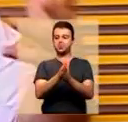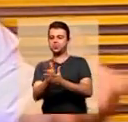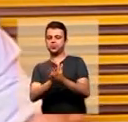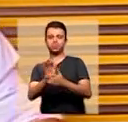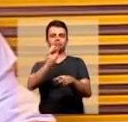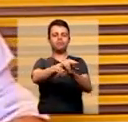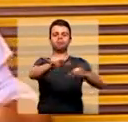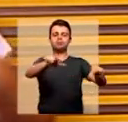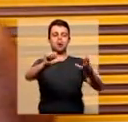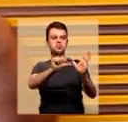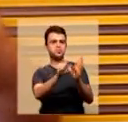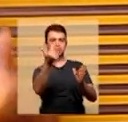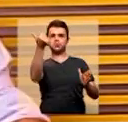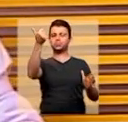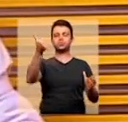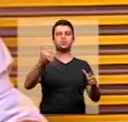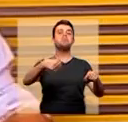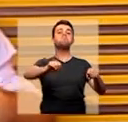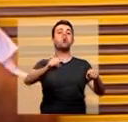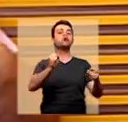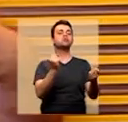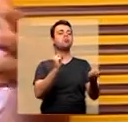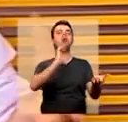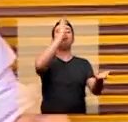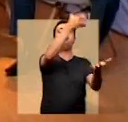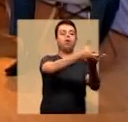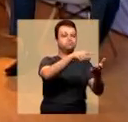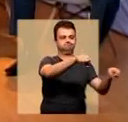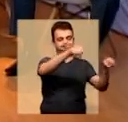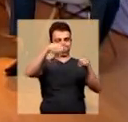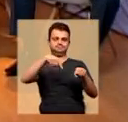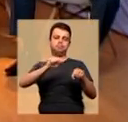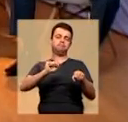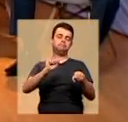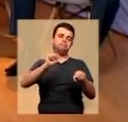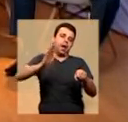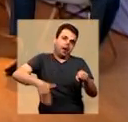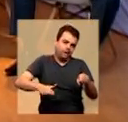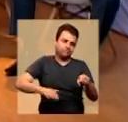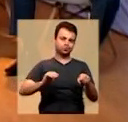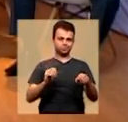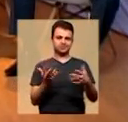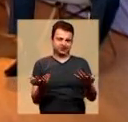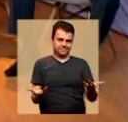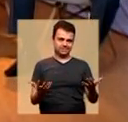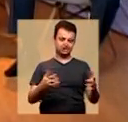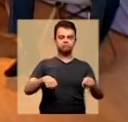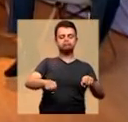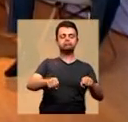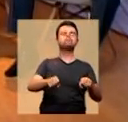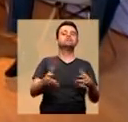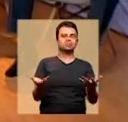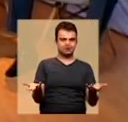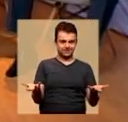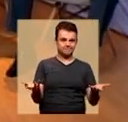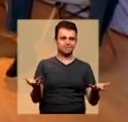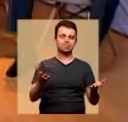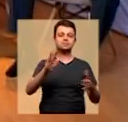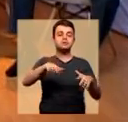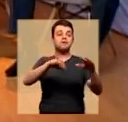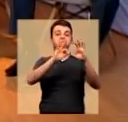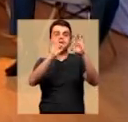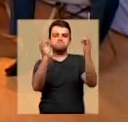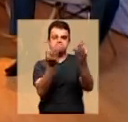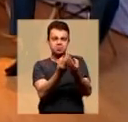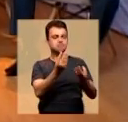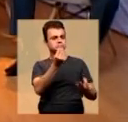salário, o primeiro emprego, compra uma moto. Que é o mais barato. Que é o mais barato para se locomover. Quase sempre, ele às vezes até não é o